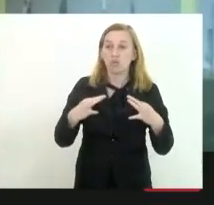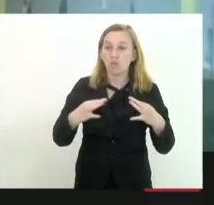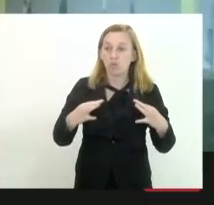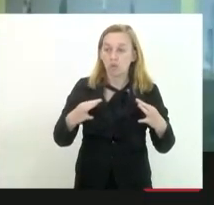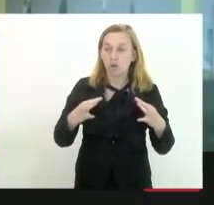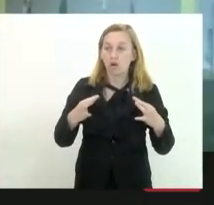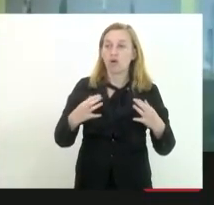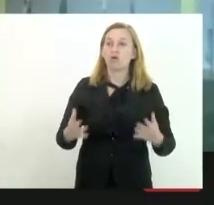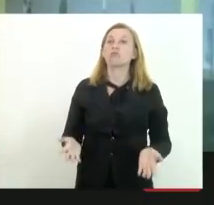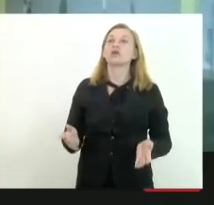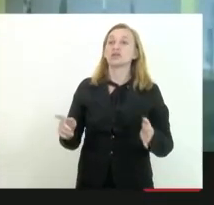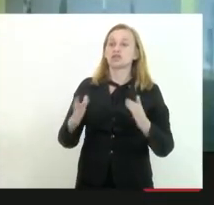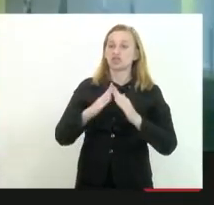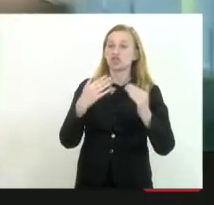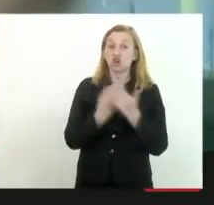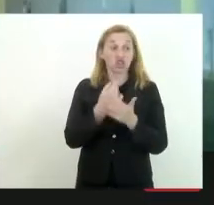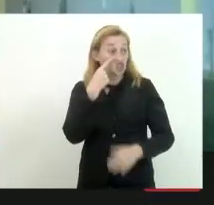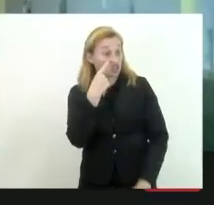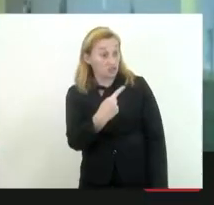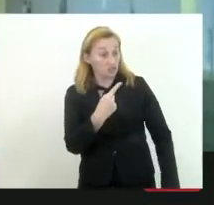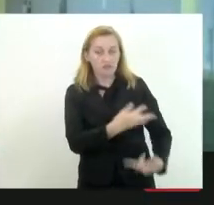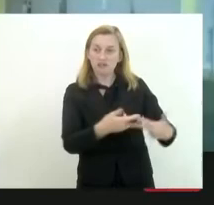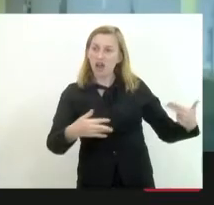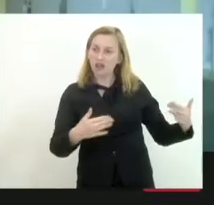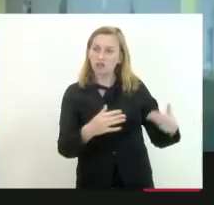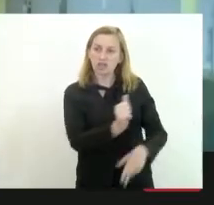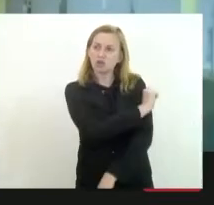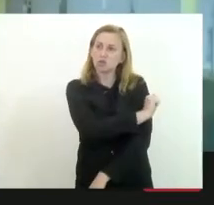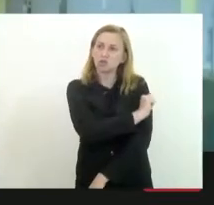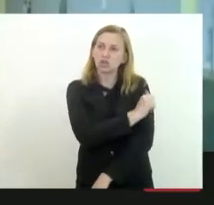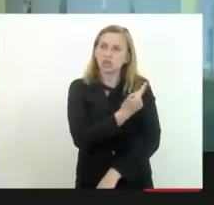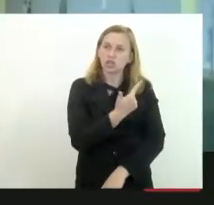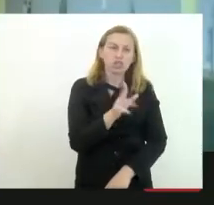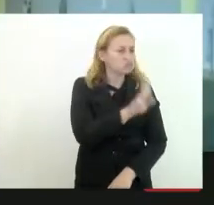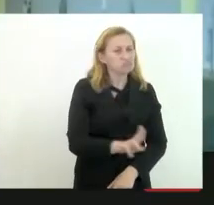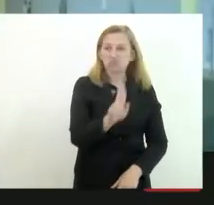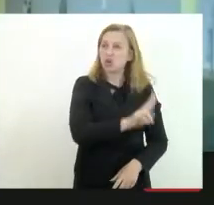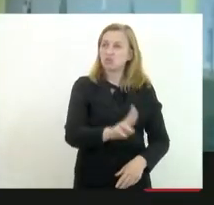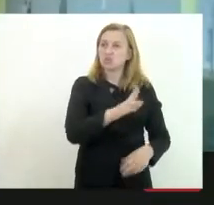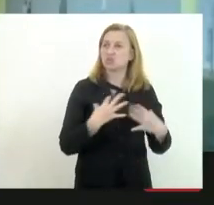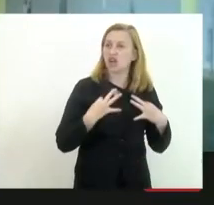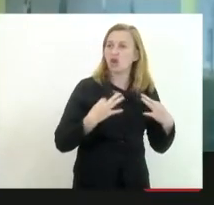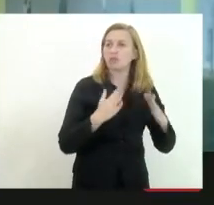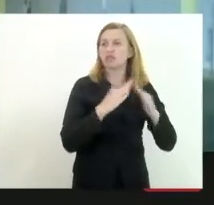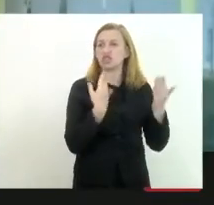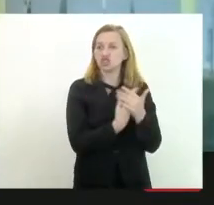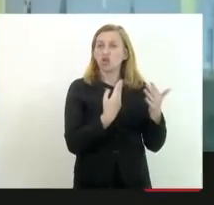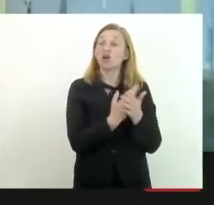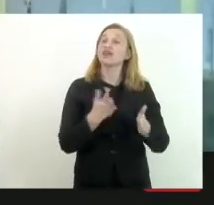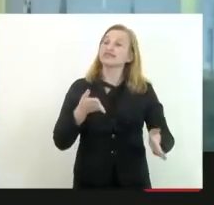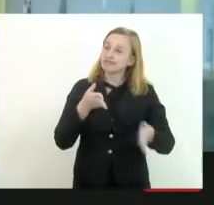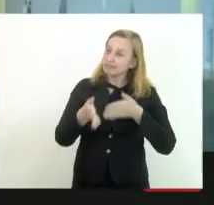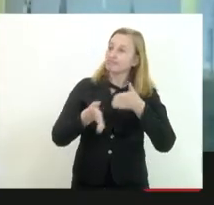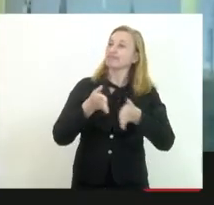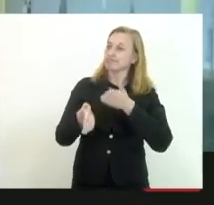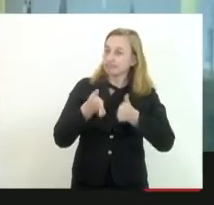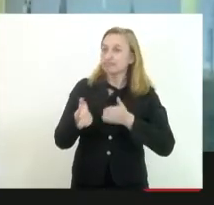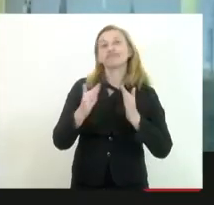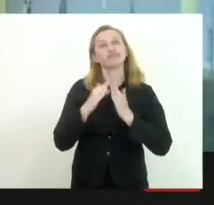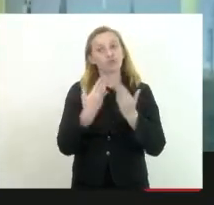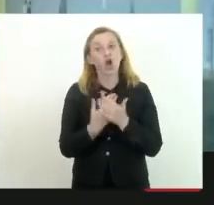vários outros alunos sem uniforme algum estarem ingressando na escola. Eu acho que